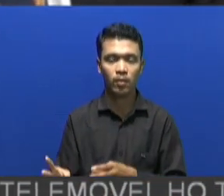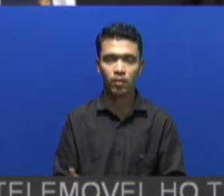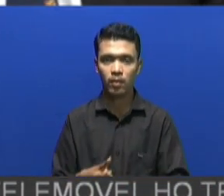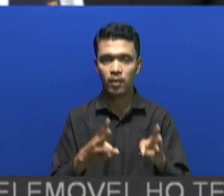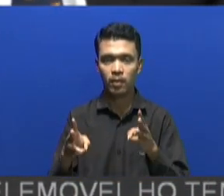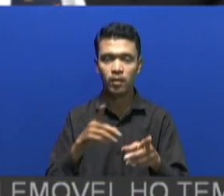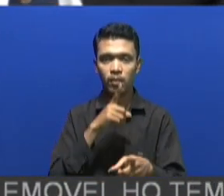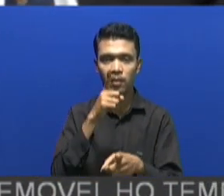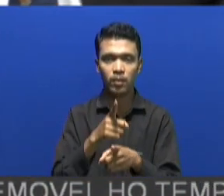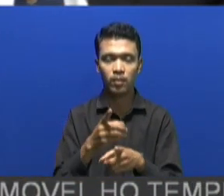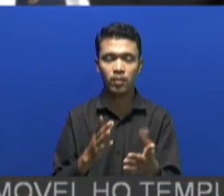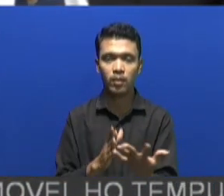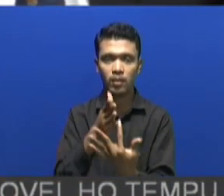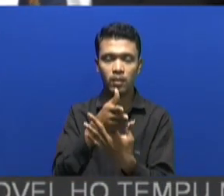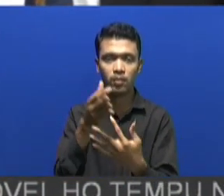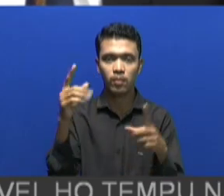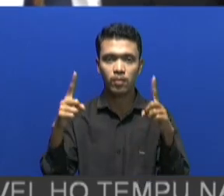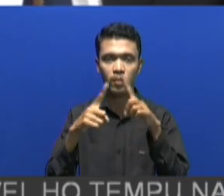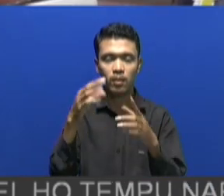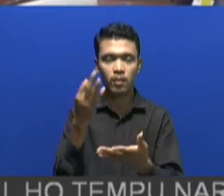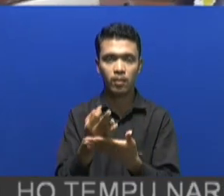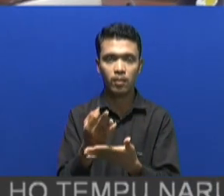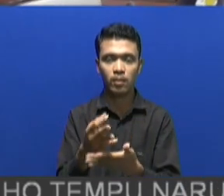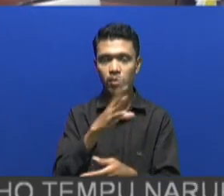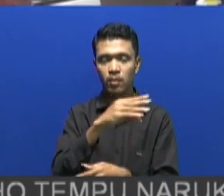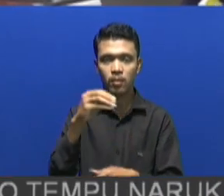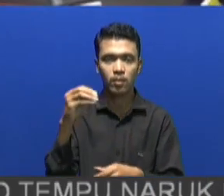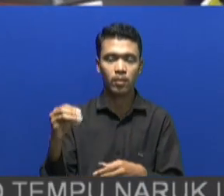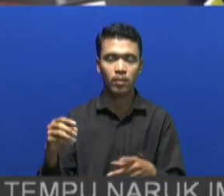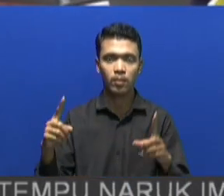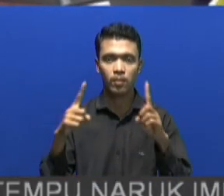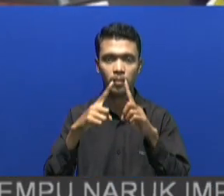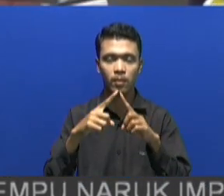nebe claro a tu acesso ba financiamento no profunda compreensão ba